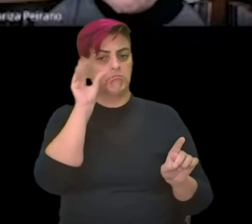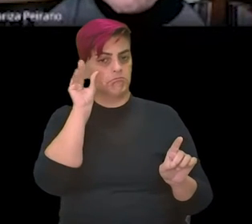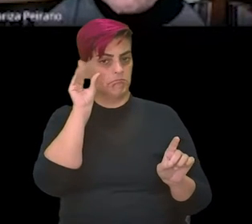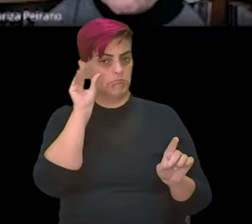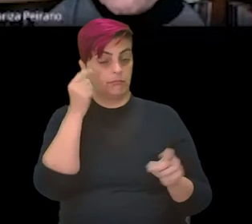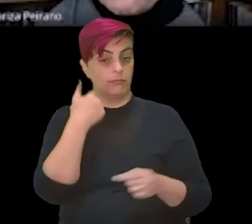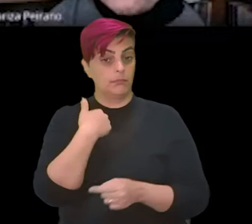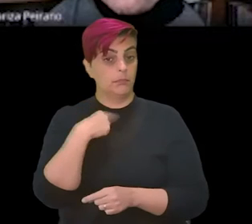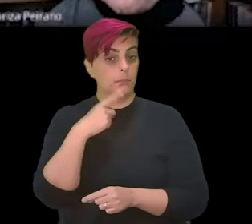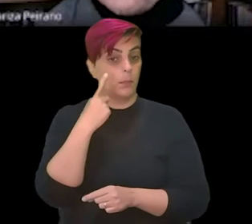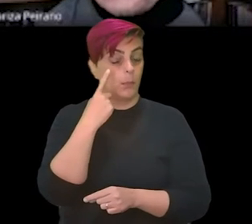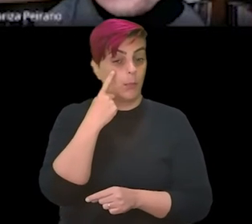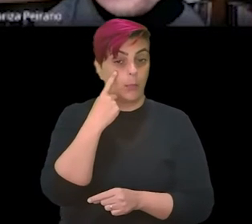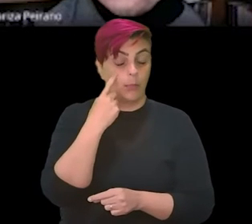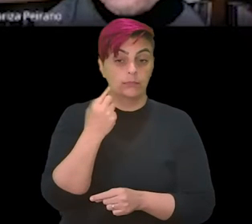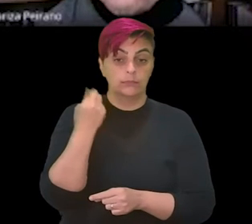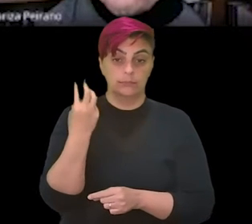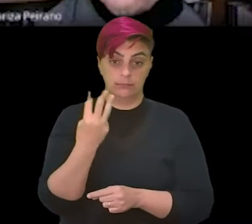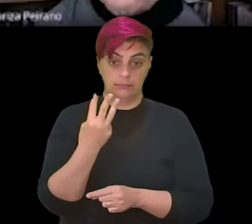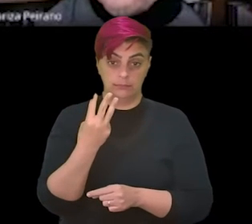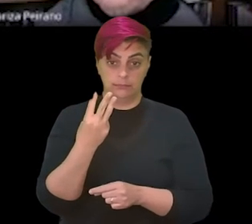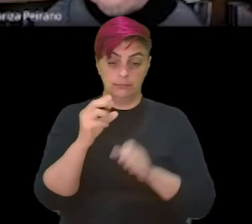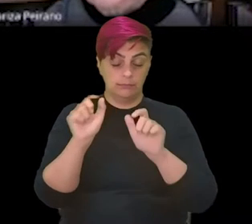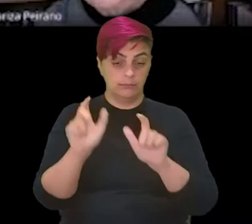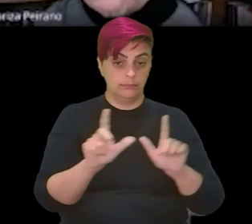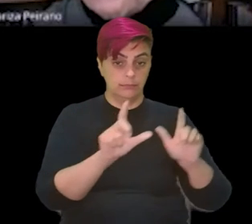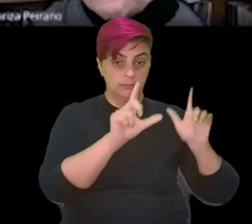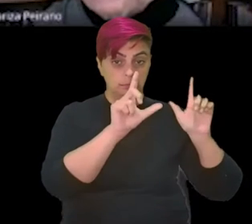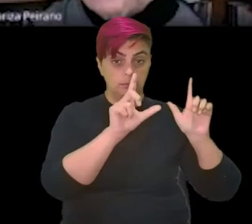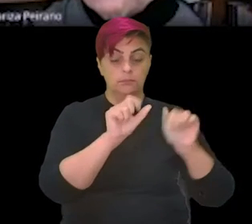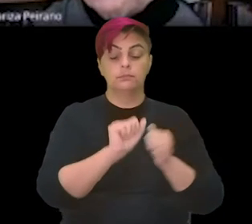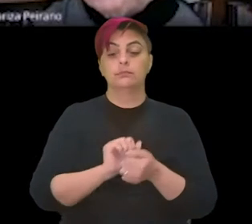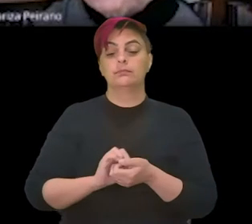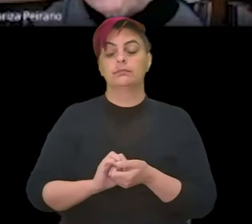E eu vou mostrar três slides que